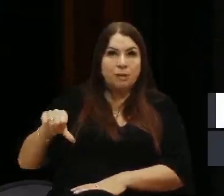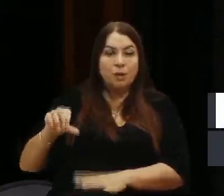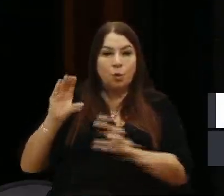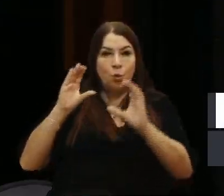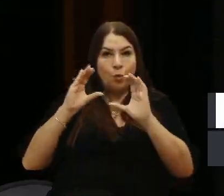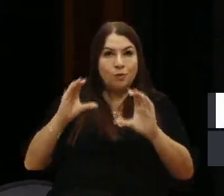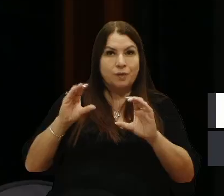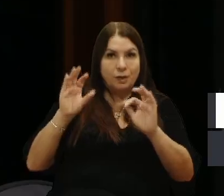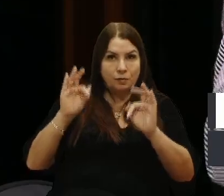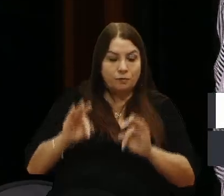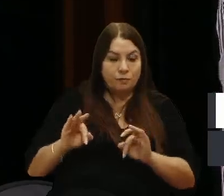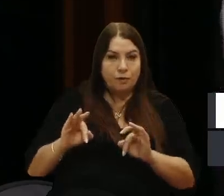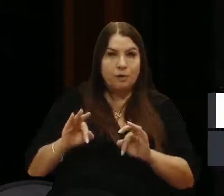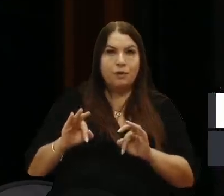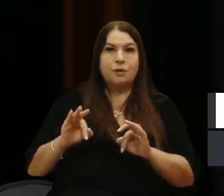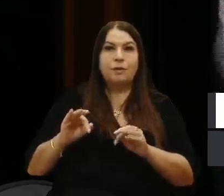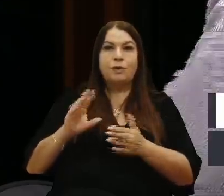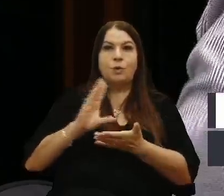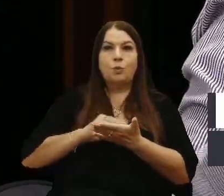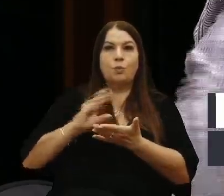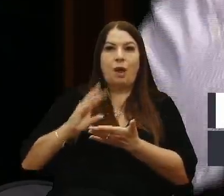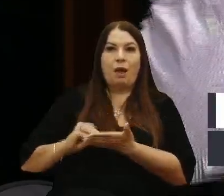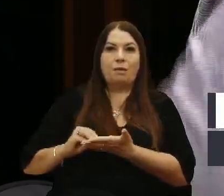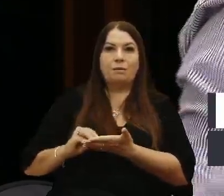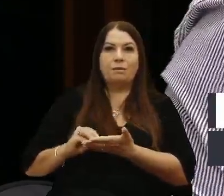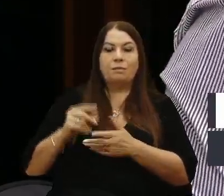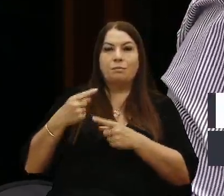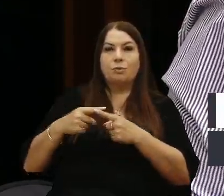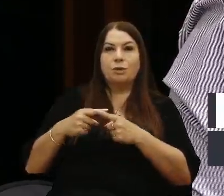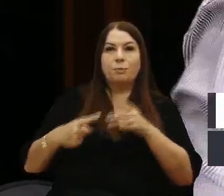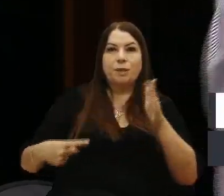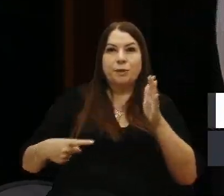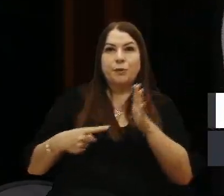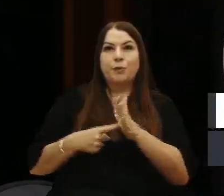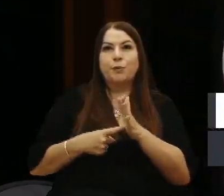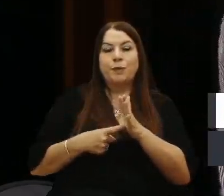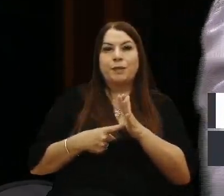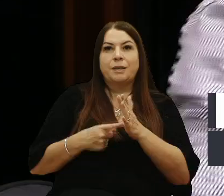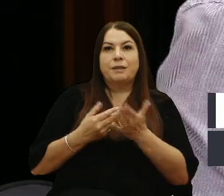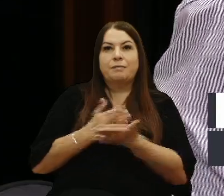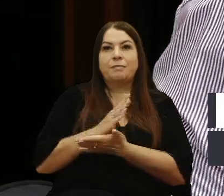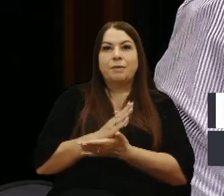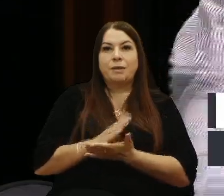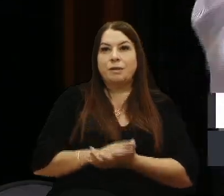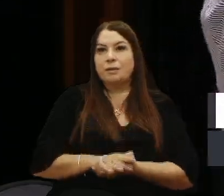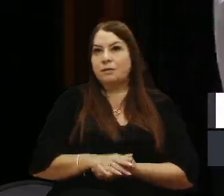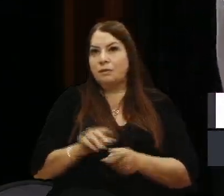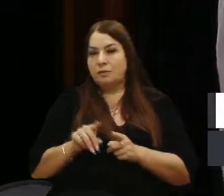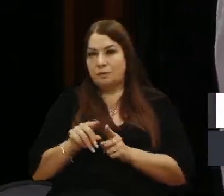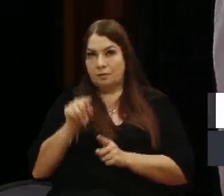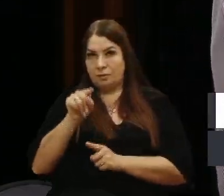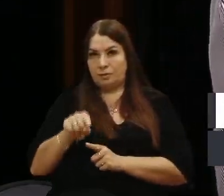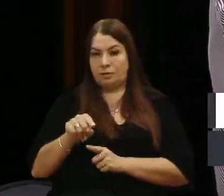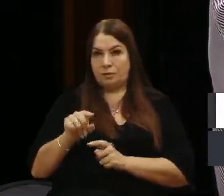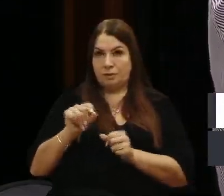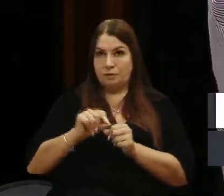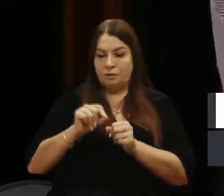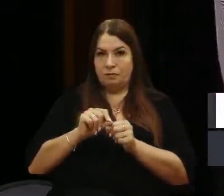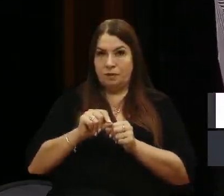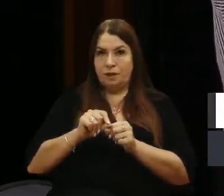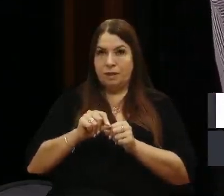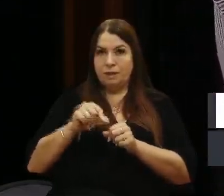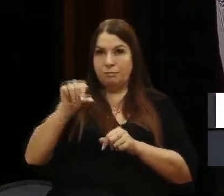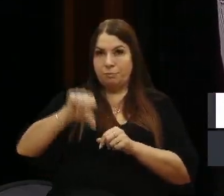conselho, findado o conselho com ata por causa de uma denúncia ou de um questionamento, tem que aprovar aluno. E esses que fazem a